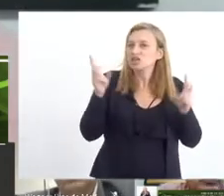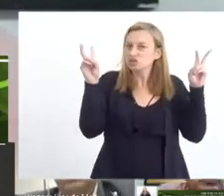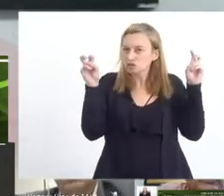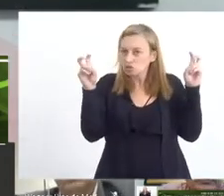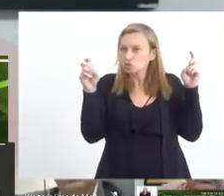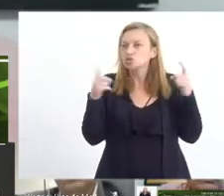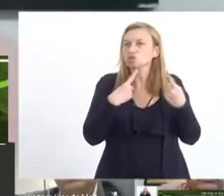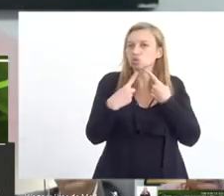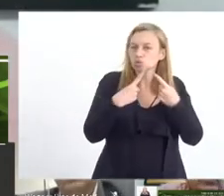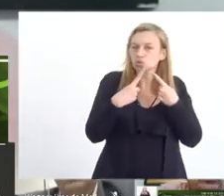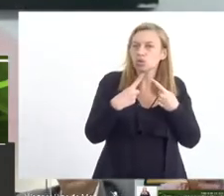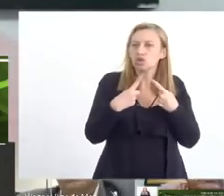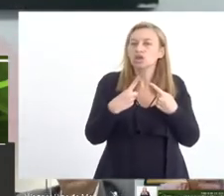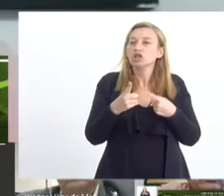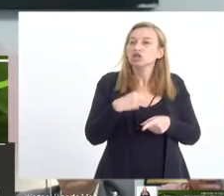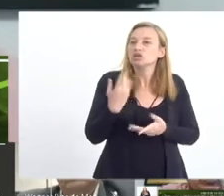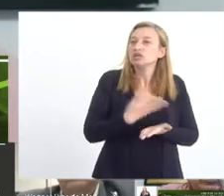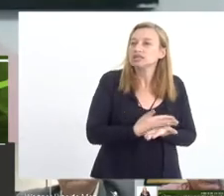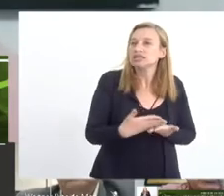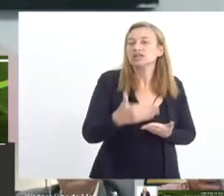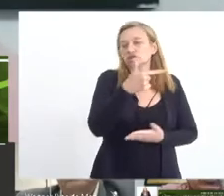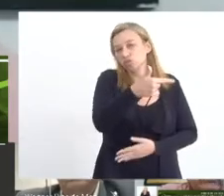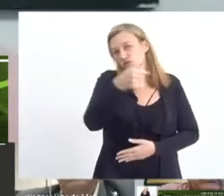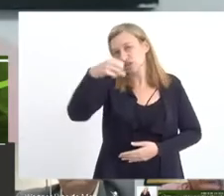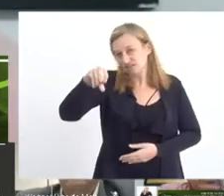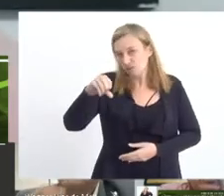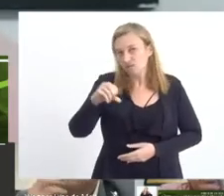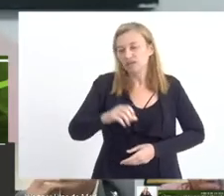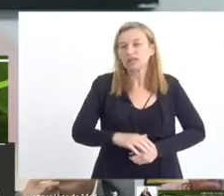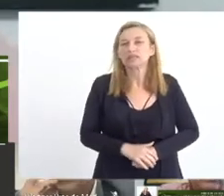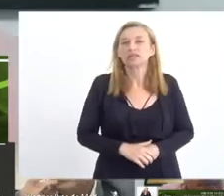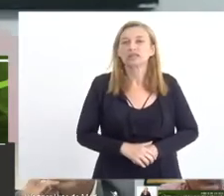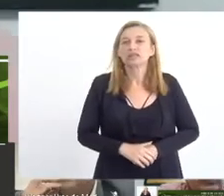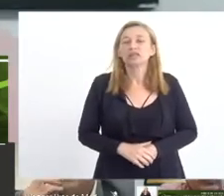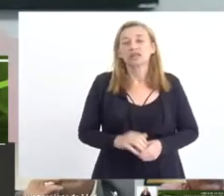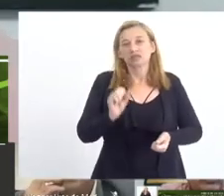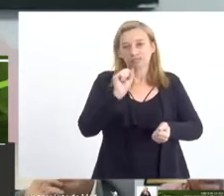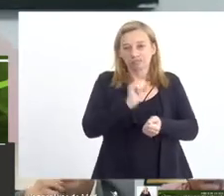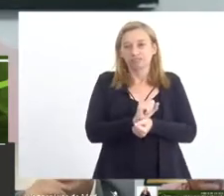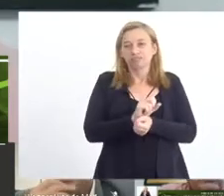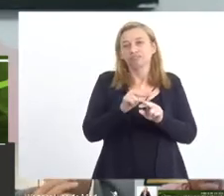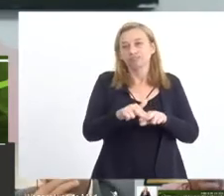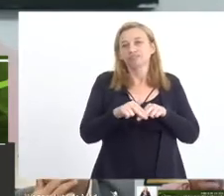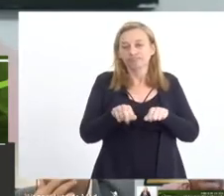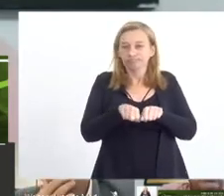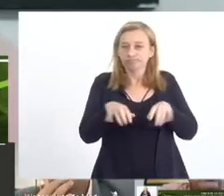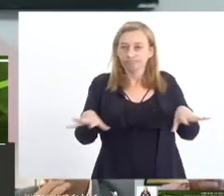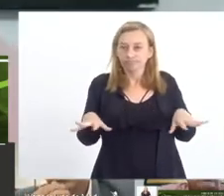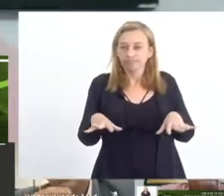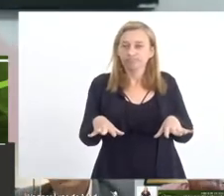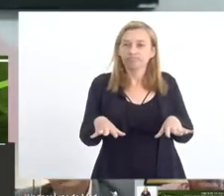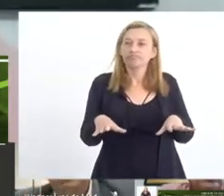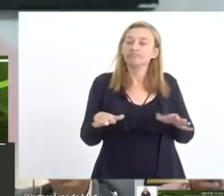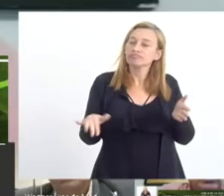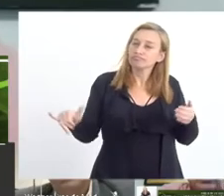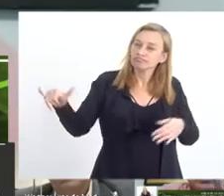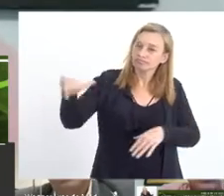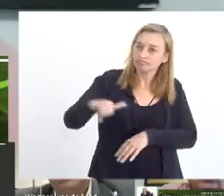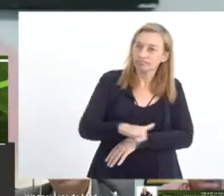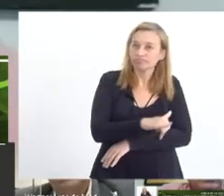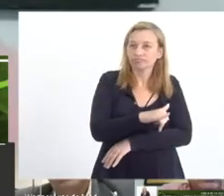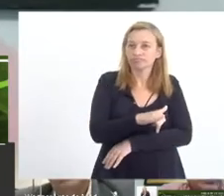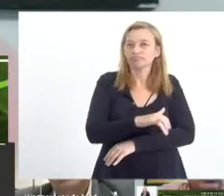essa discussão que nós começamos em 2019 e que parou em função da pandemia, que são os voos